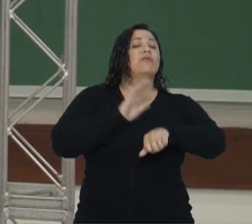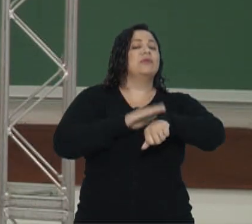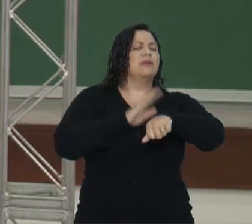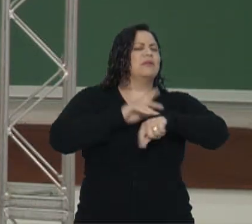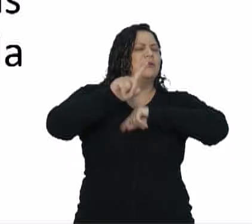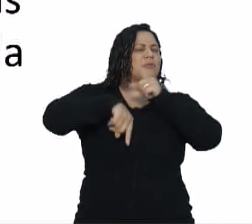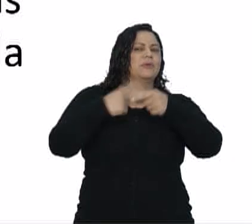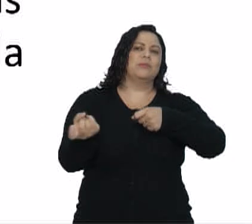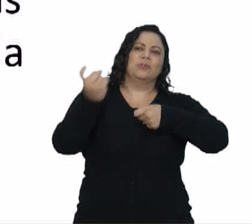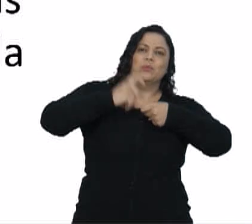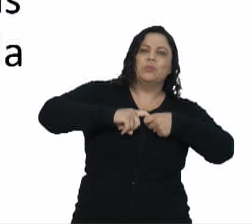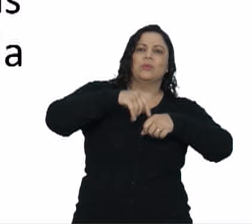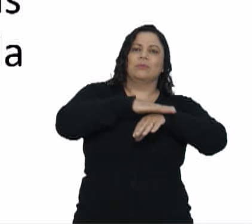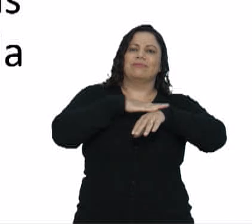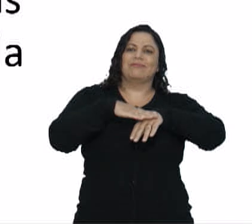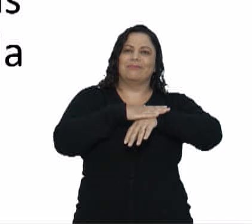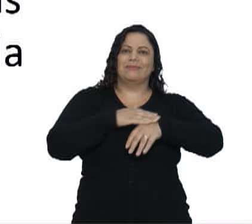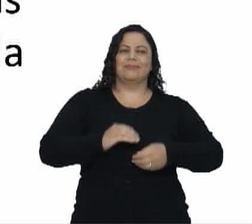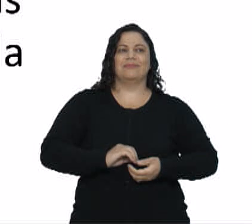conversar.